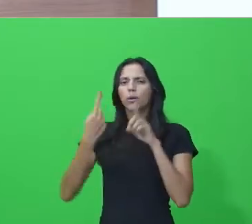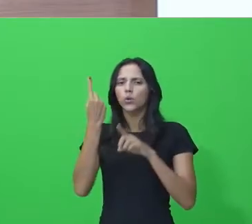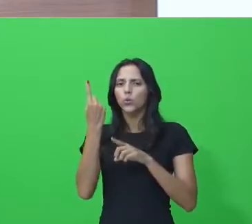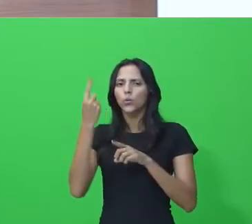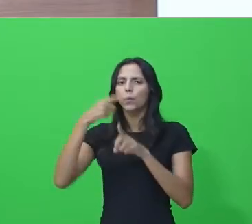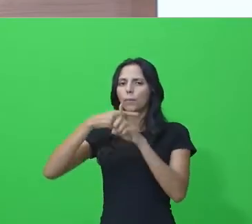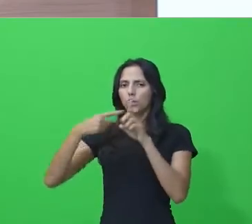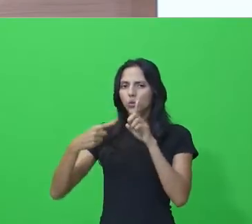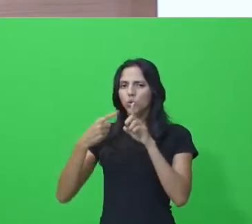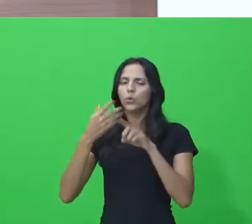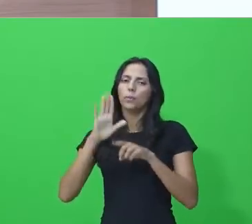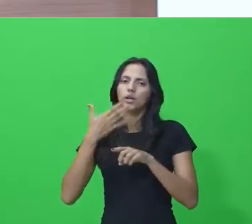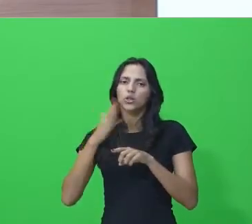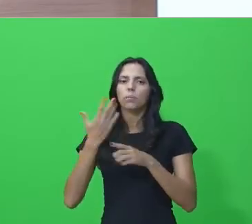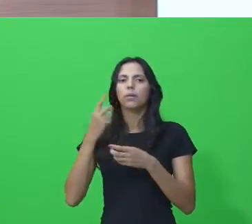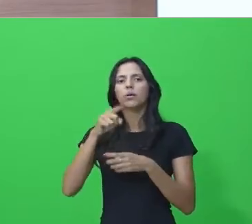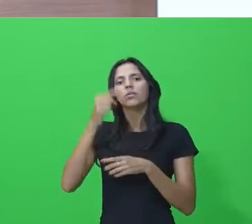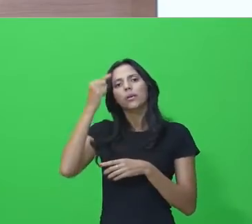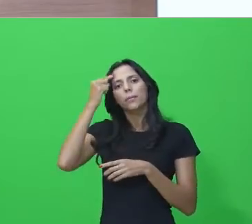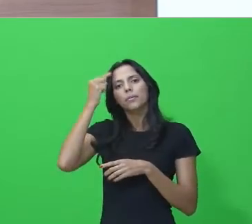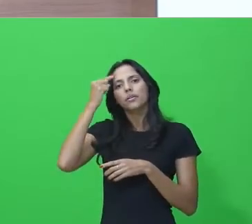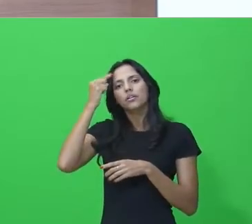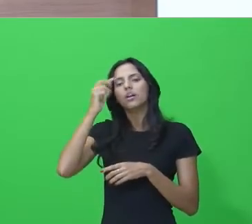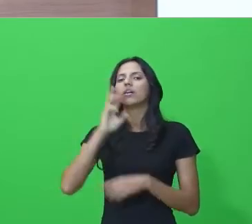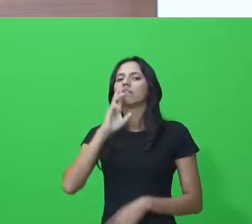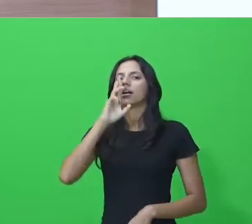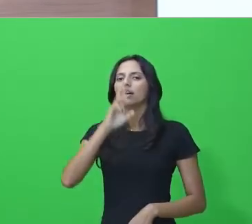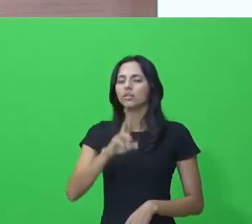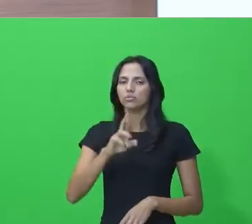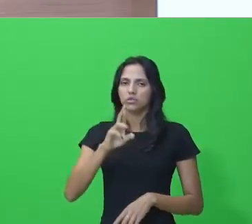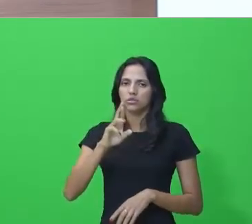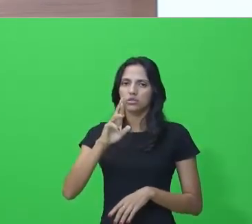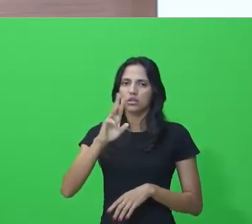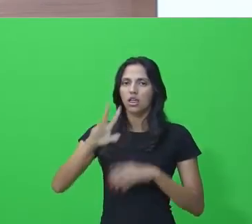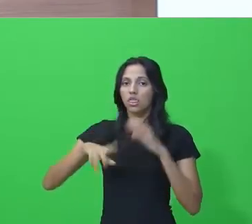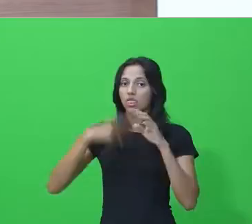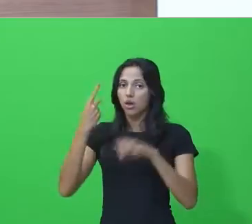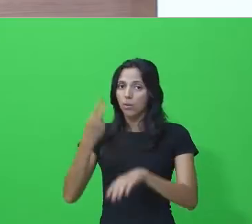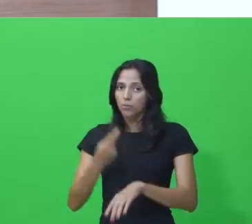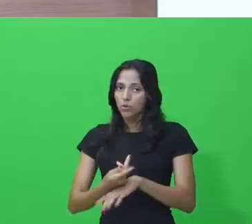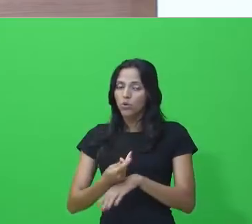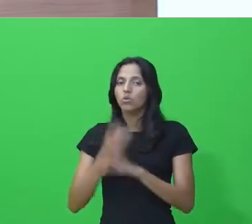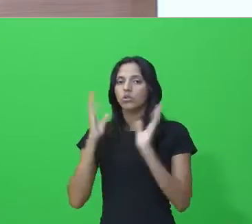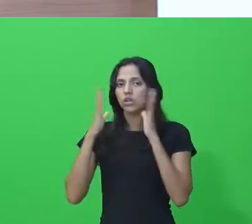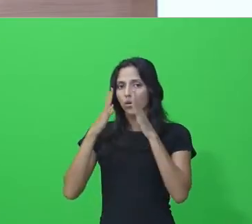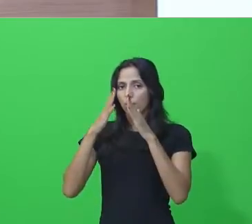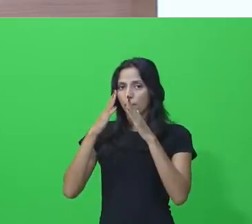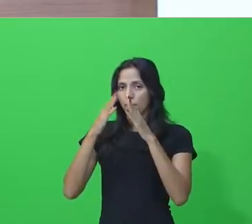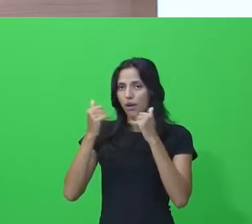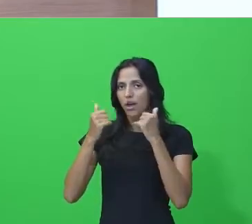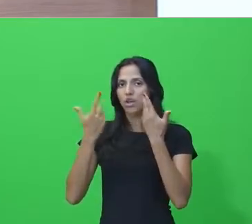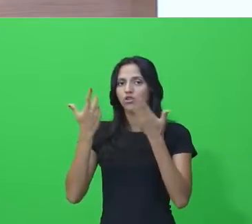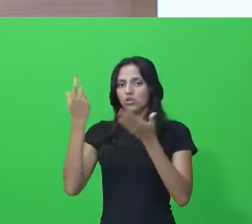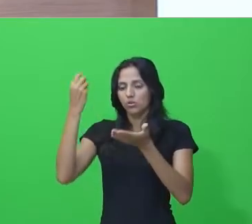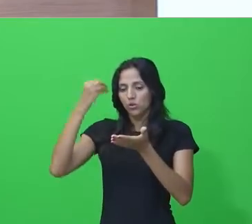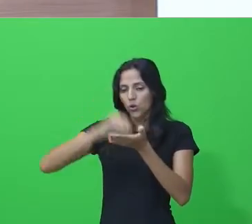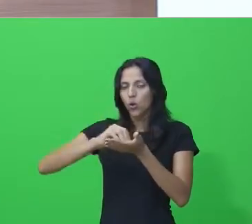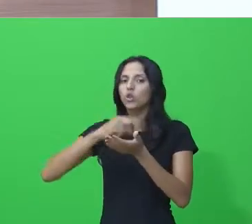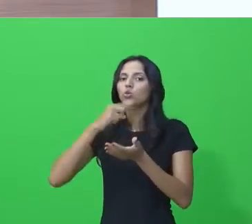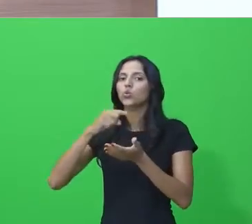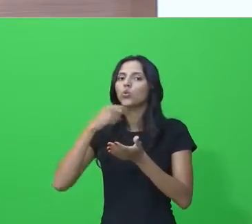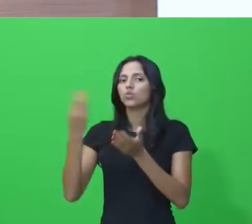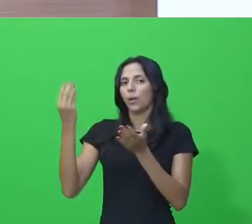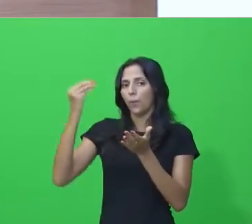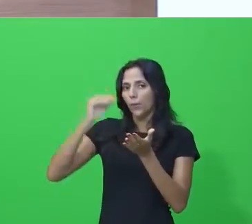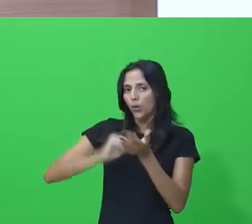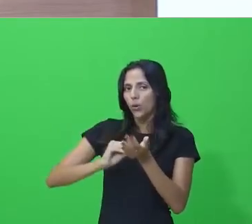diretor? Para cada item. Logo em seguida, vocês peçam a vez, anotem as suas dúvidas, que o